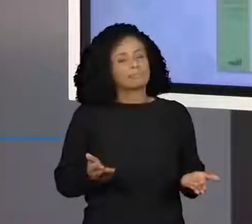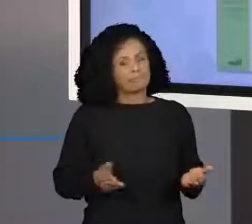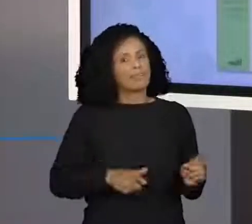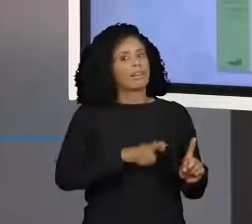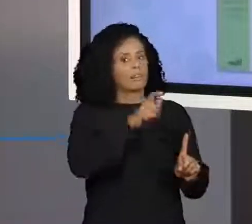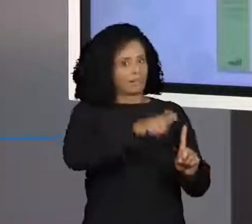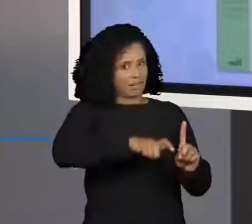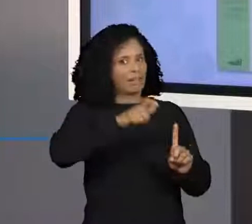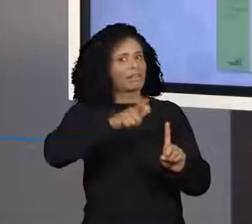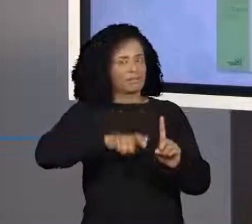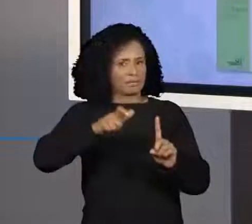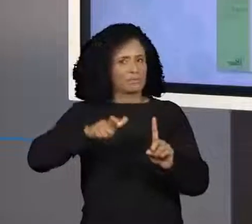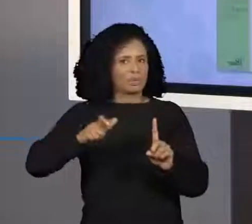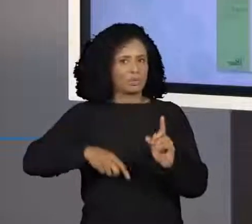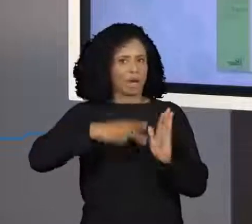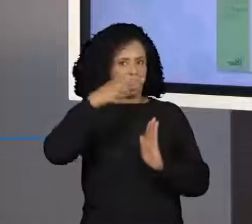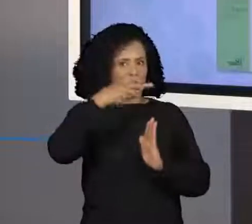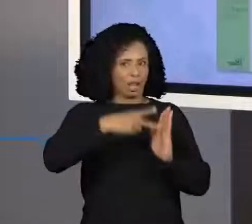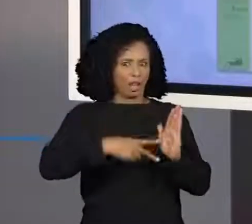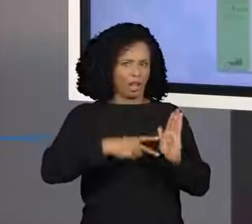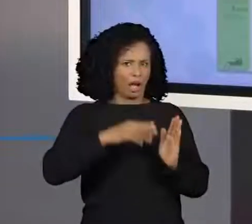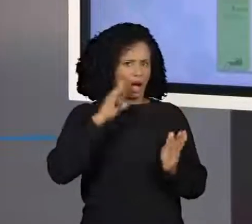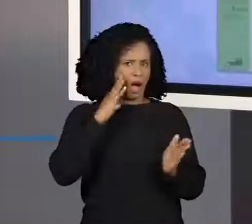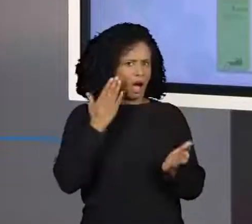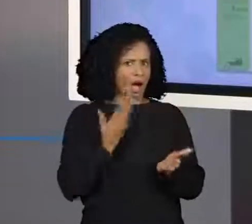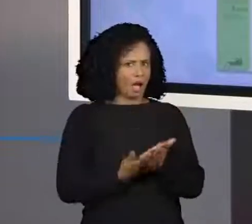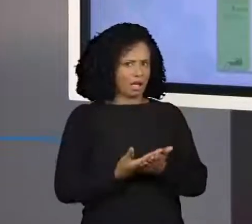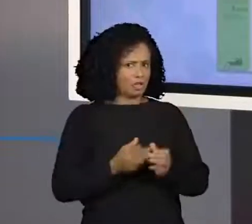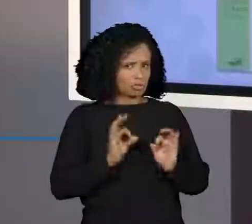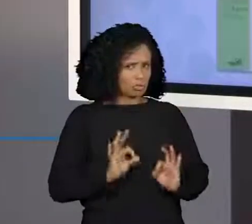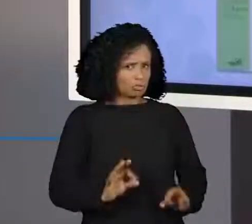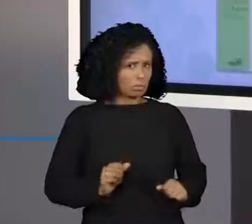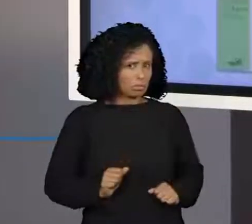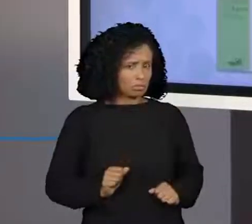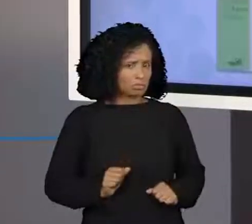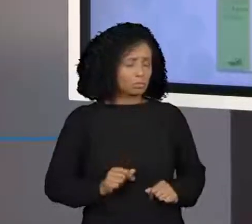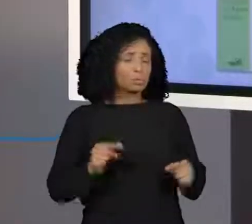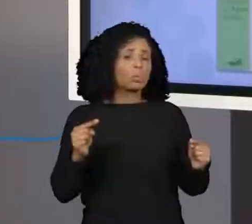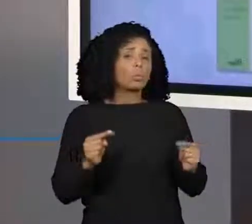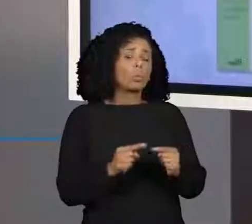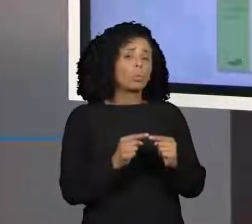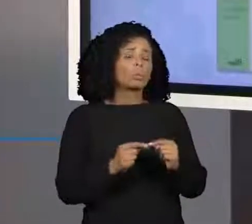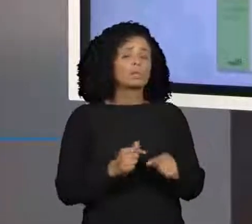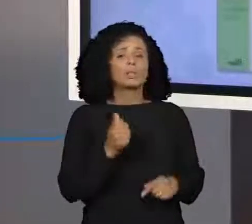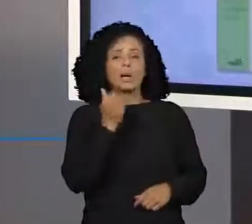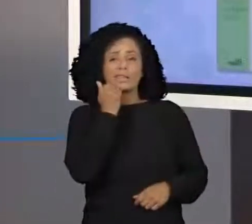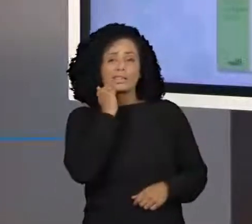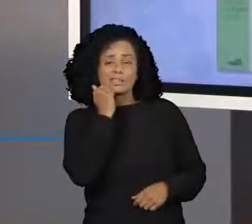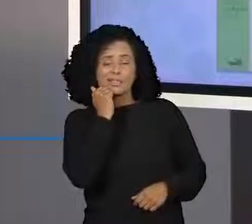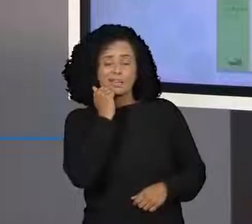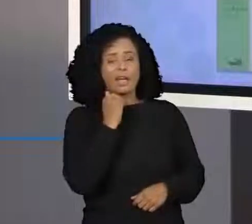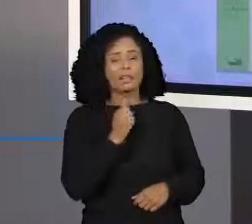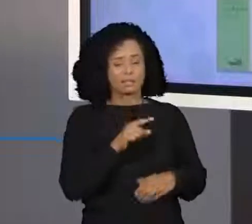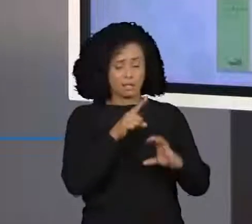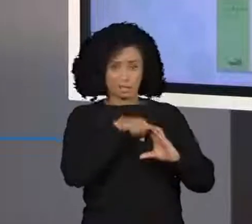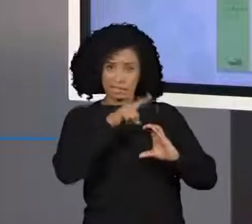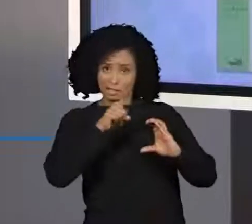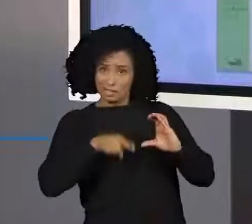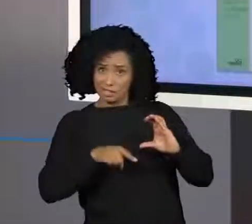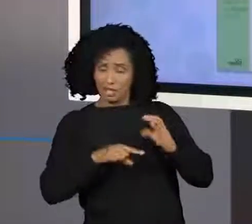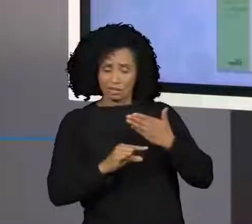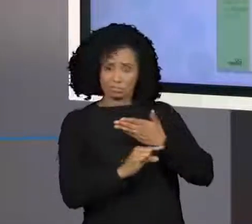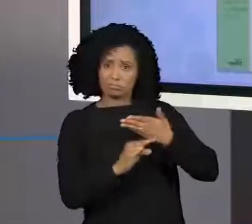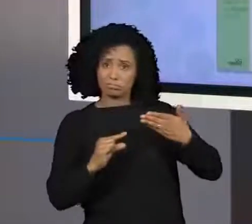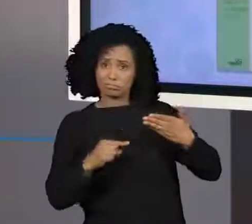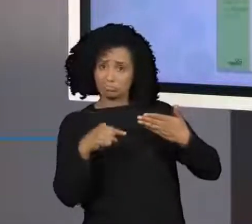pessoas acreditam, porque ele tem credibilidade, e aprende com esse texto. Então eu trouxe um texto aí para a gente aprender